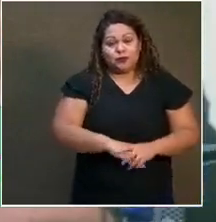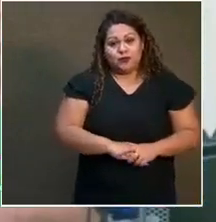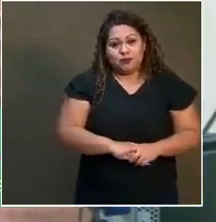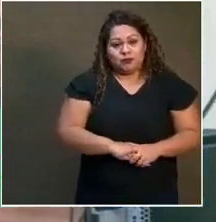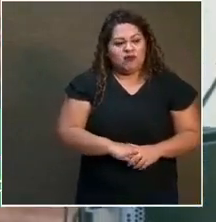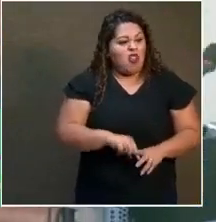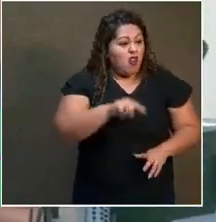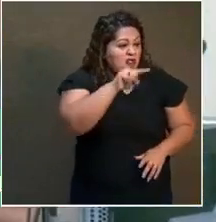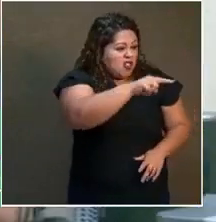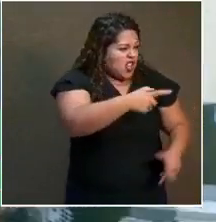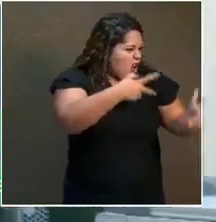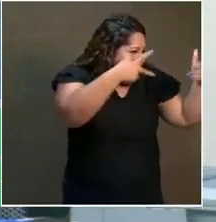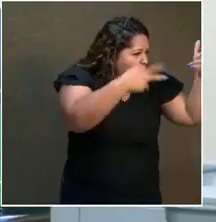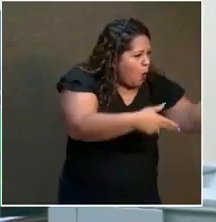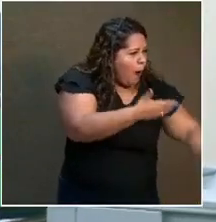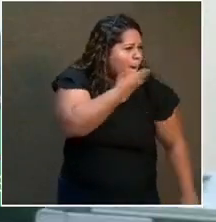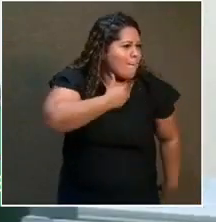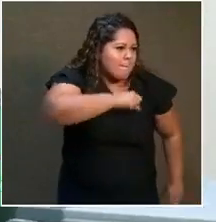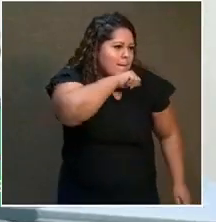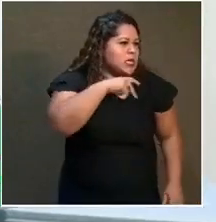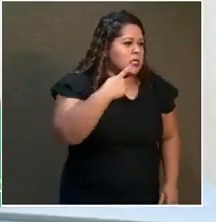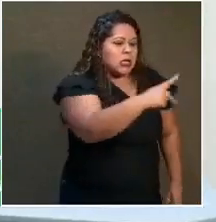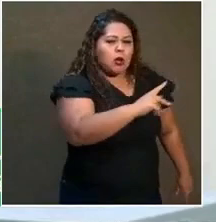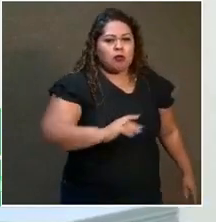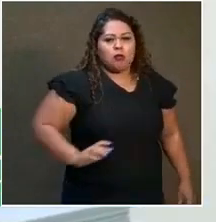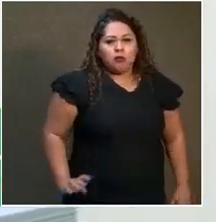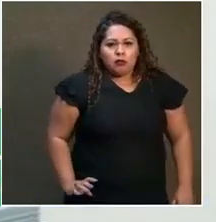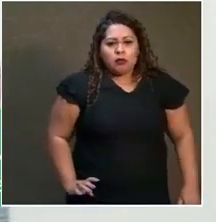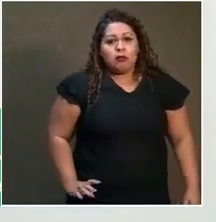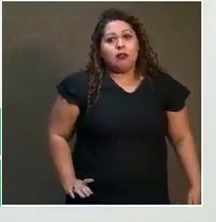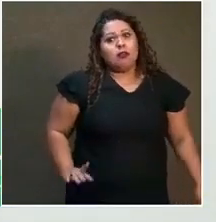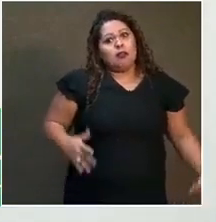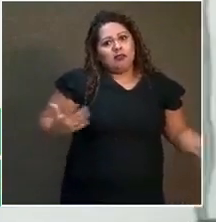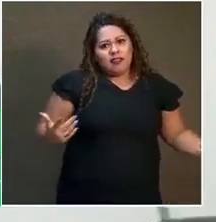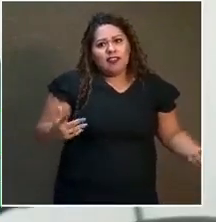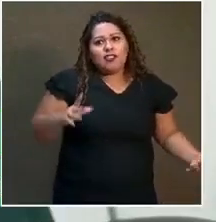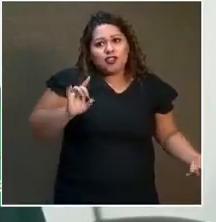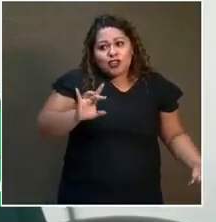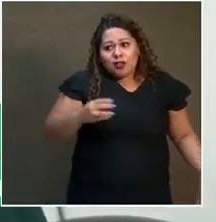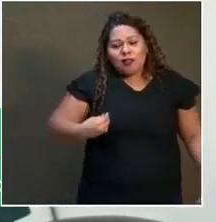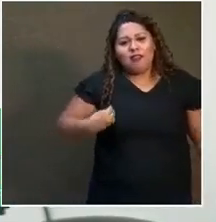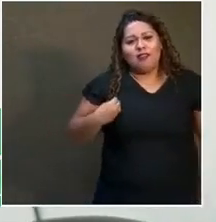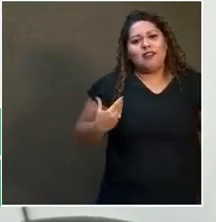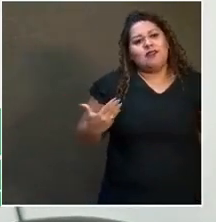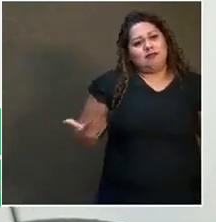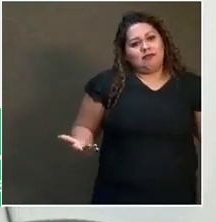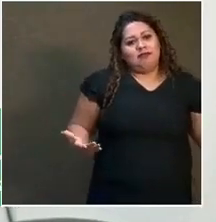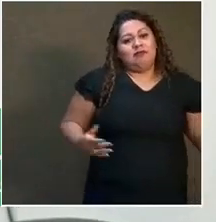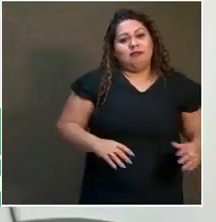Você vai acabar igual seu pai. Só quem estava lá eram eles.